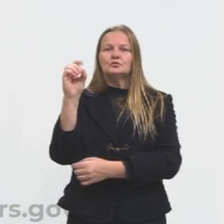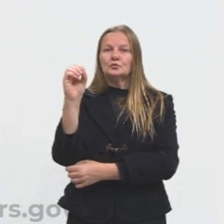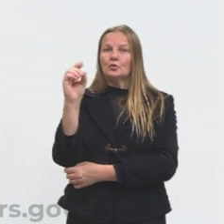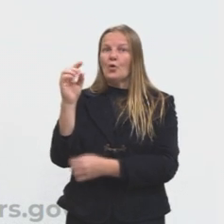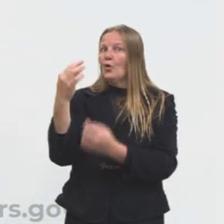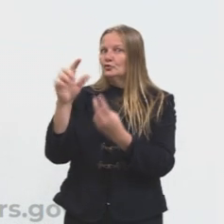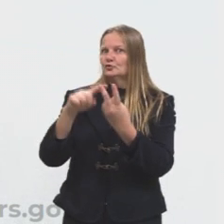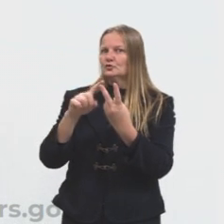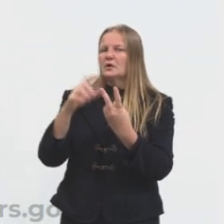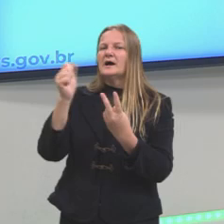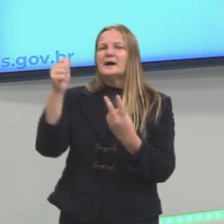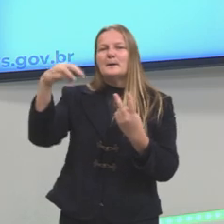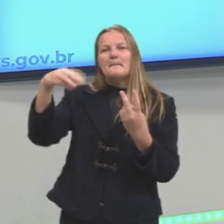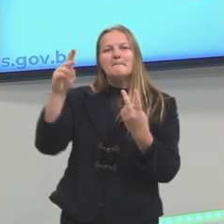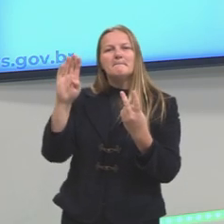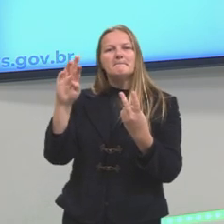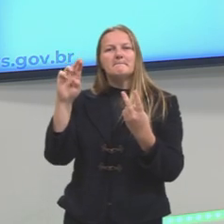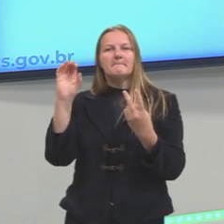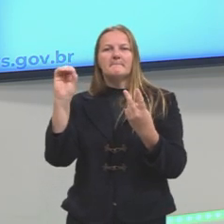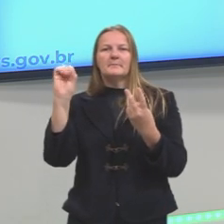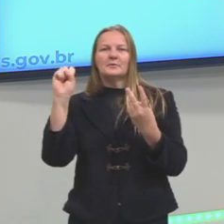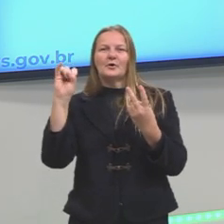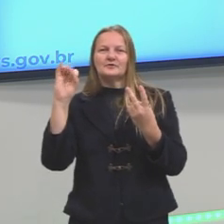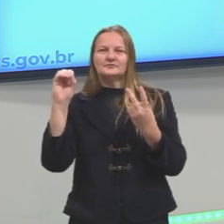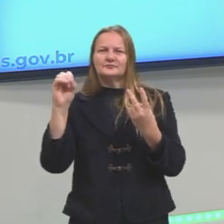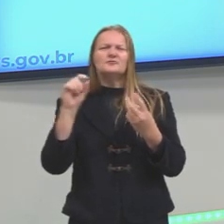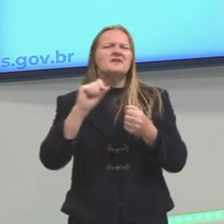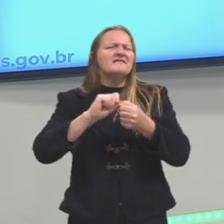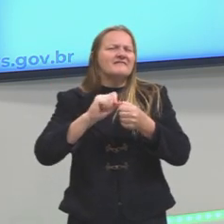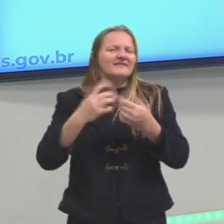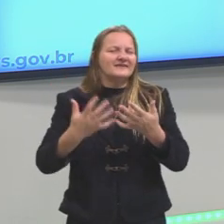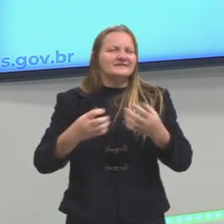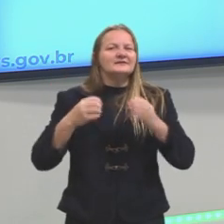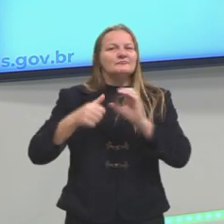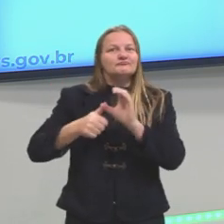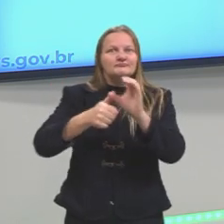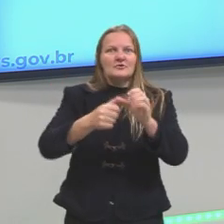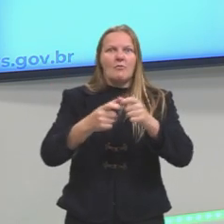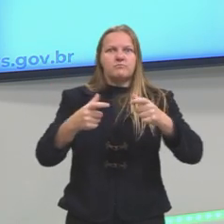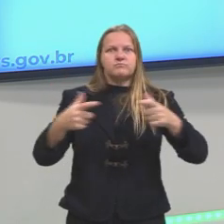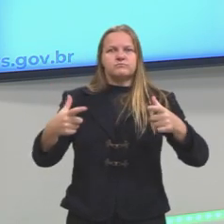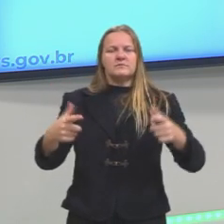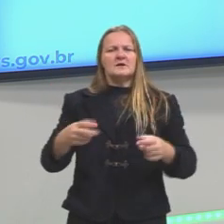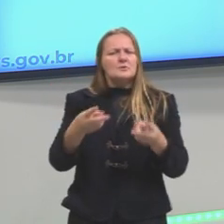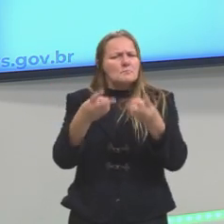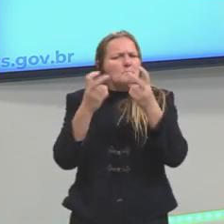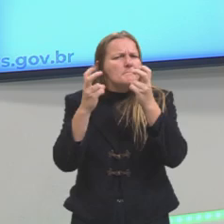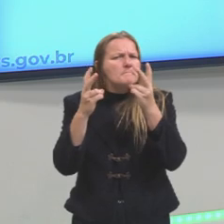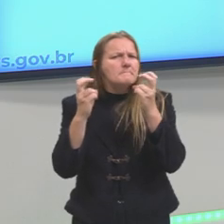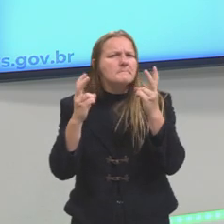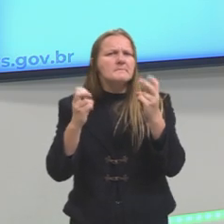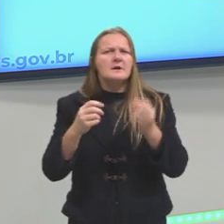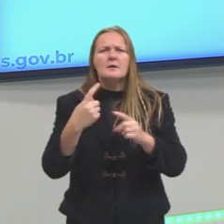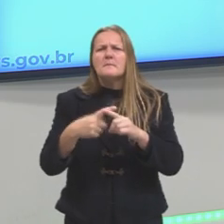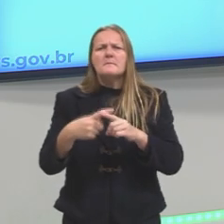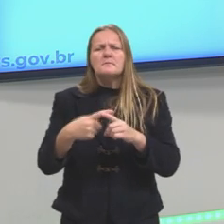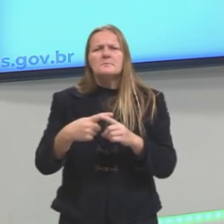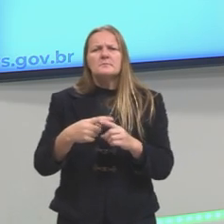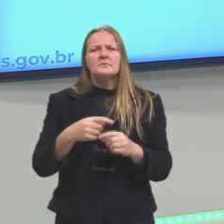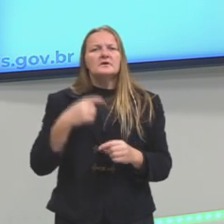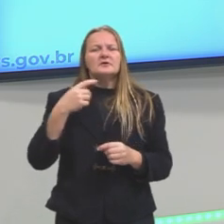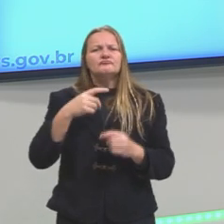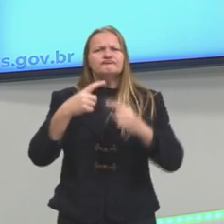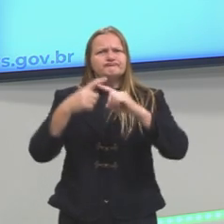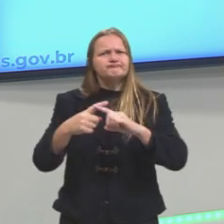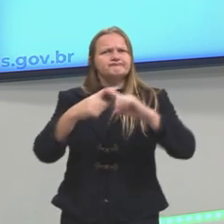é o Santo Ambrósio que que ele faz com o avanço do cristianismo ele percebe que não há por que ficar